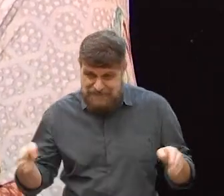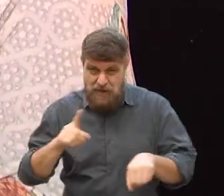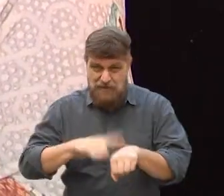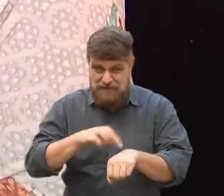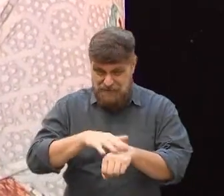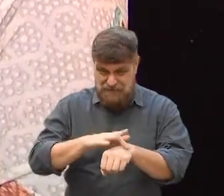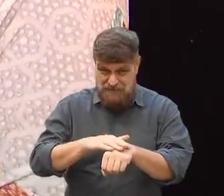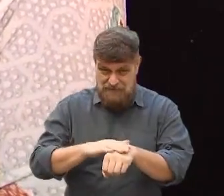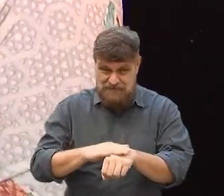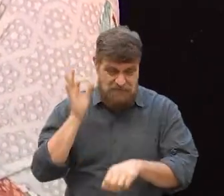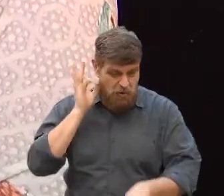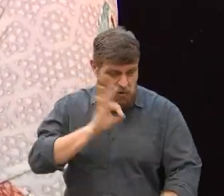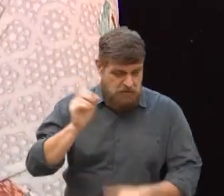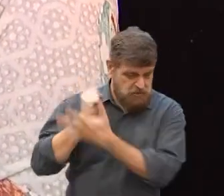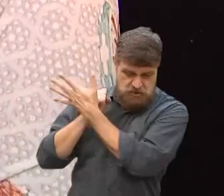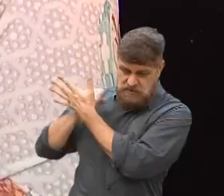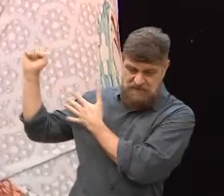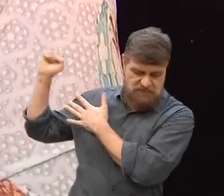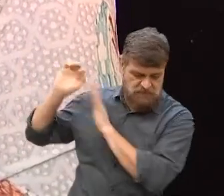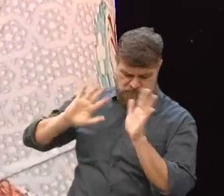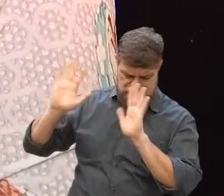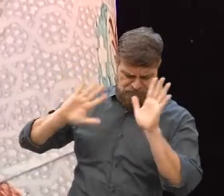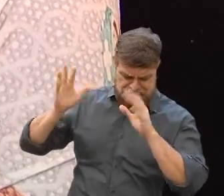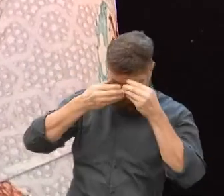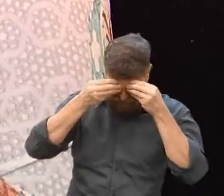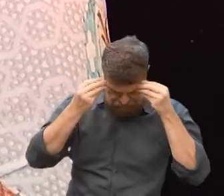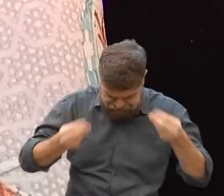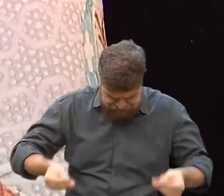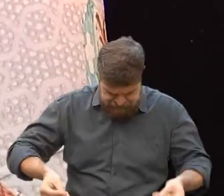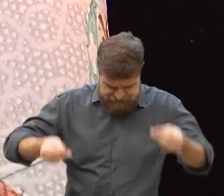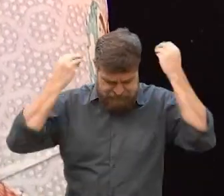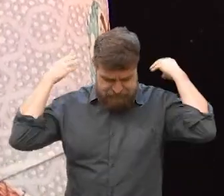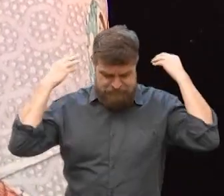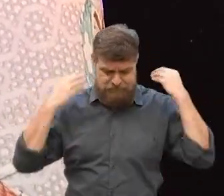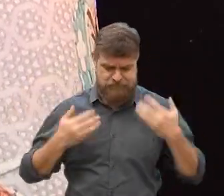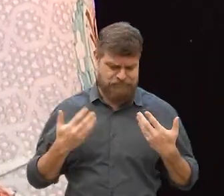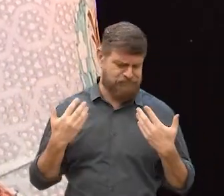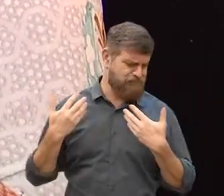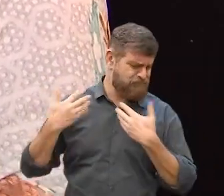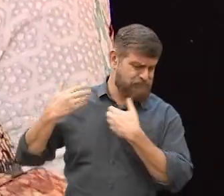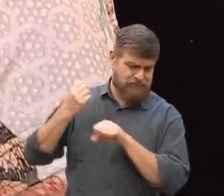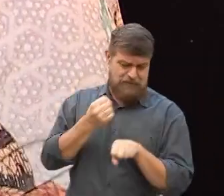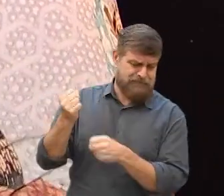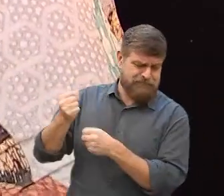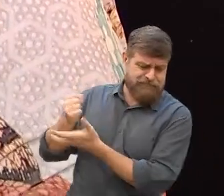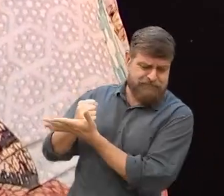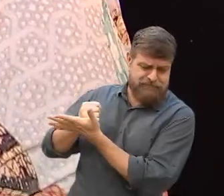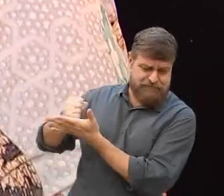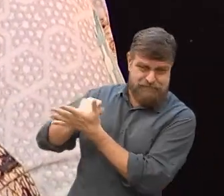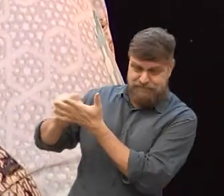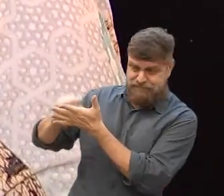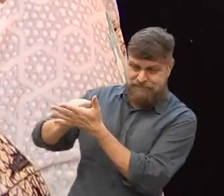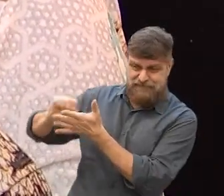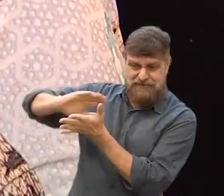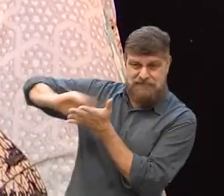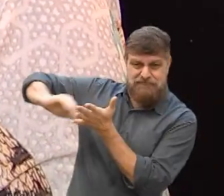foi crescendo e o mercado foi nos empurrando para frente, os clientes nos indicando, a